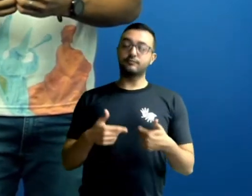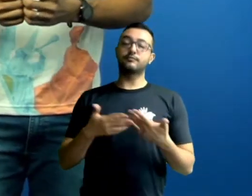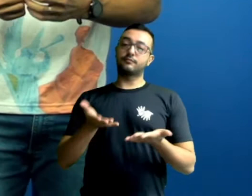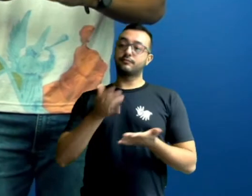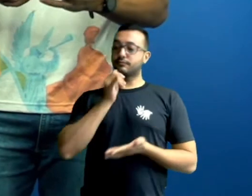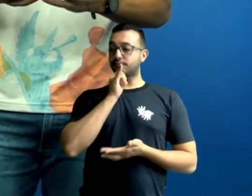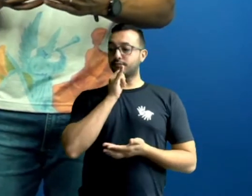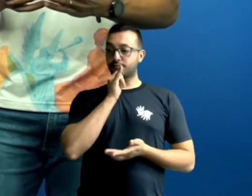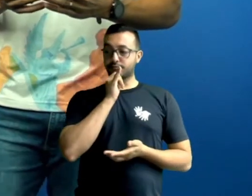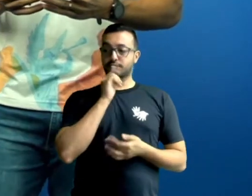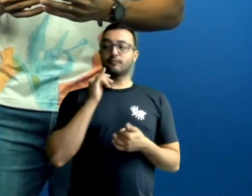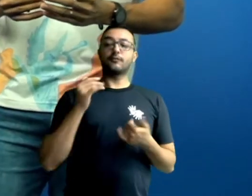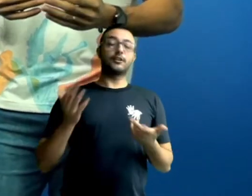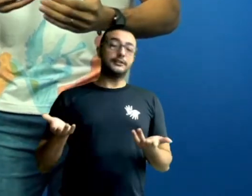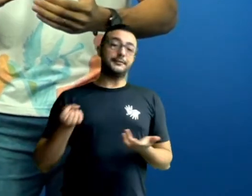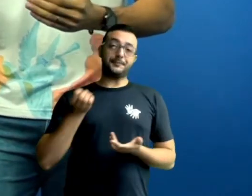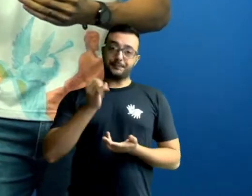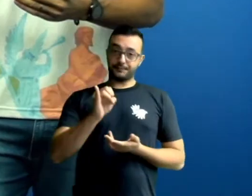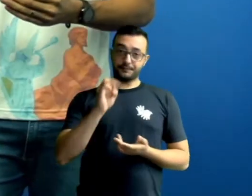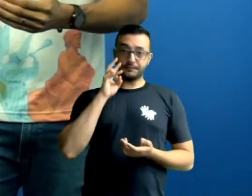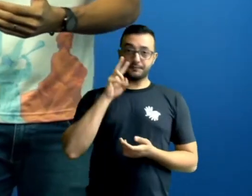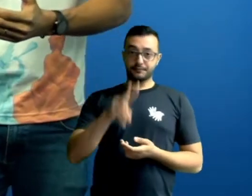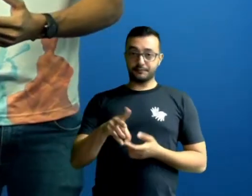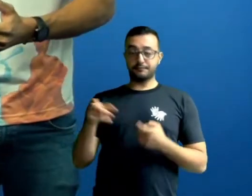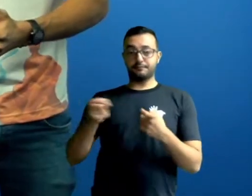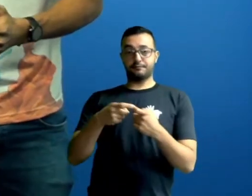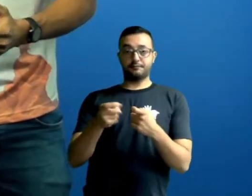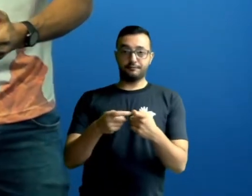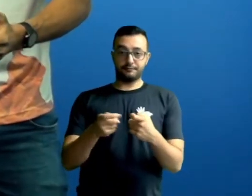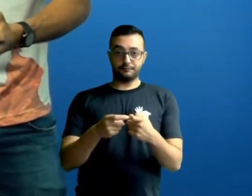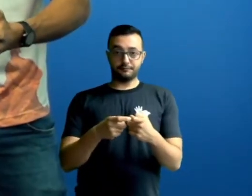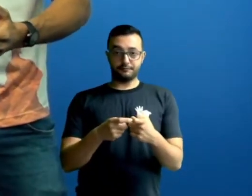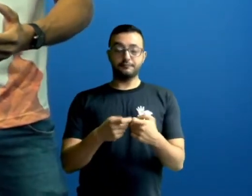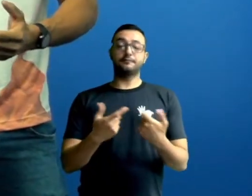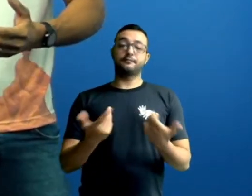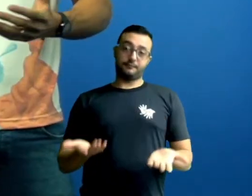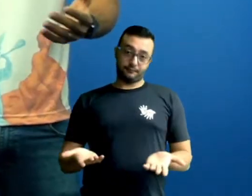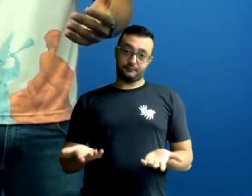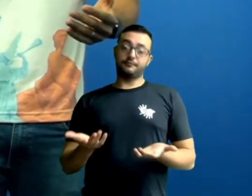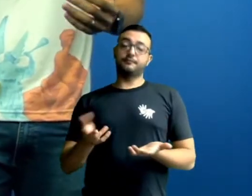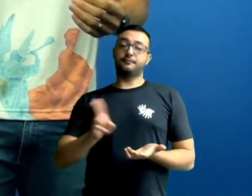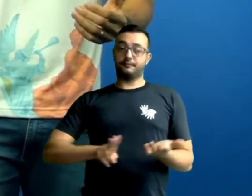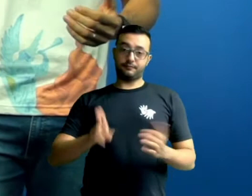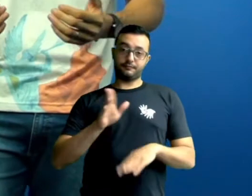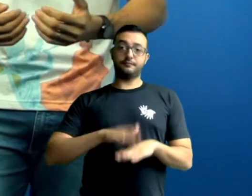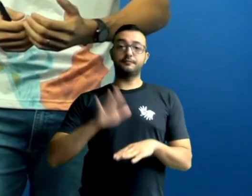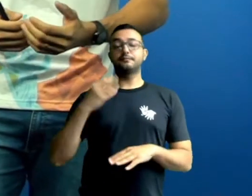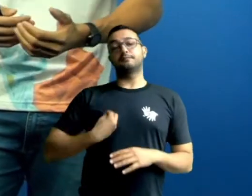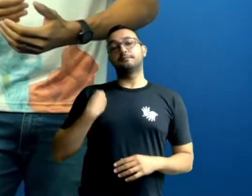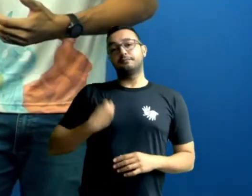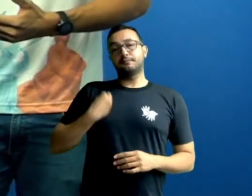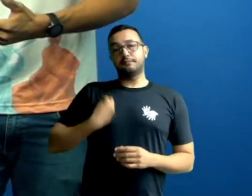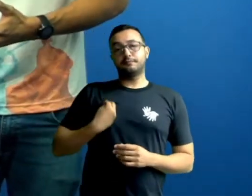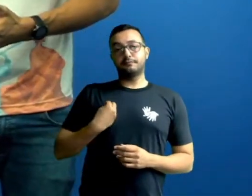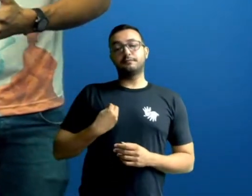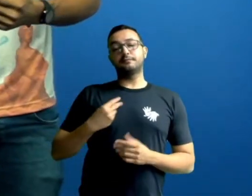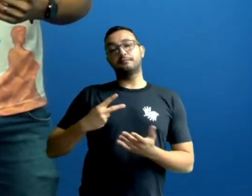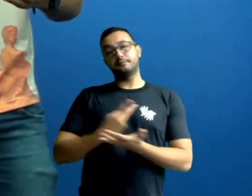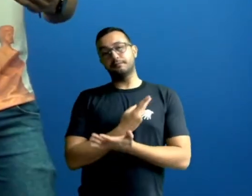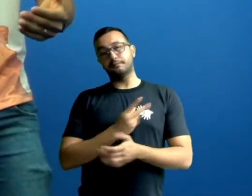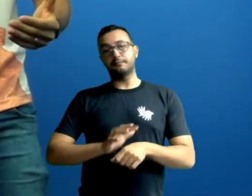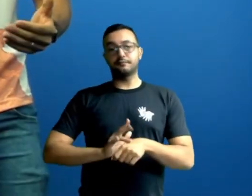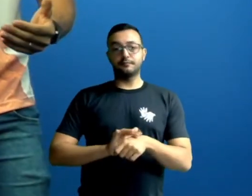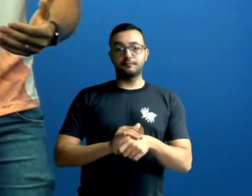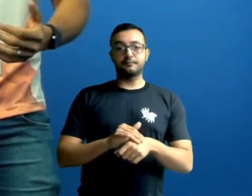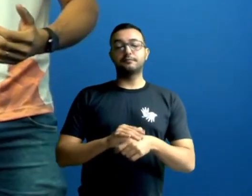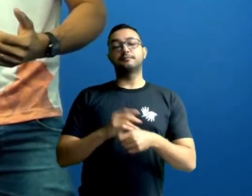Por exemplo, se a gente for analisar a medicina, né? Que é uma área extremamente utilizada na nossa vida, quando a gente adoece, quando a